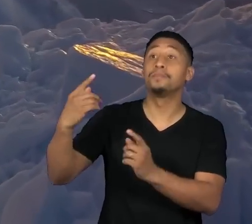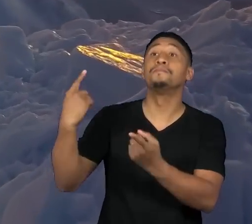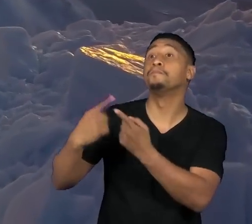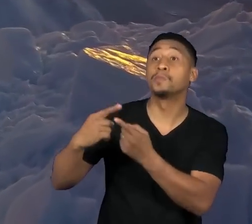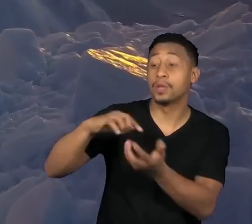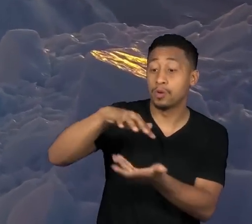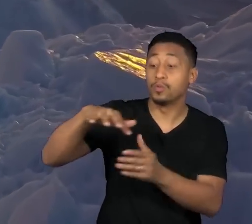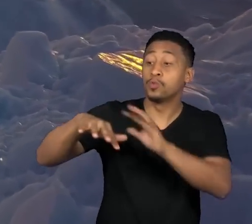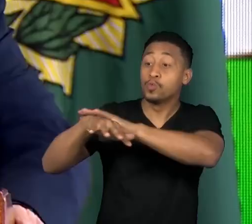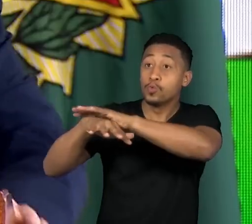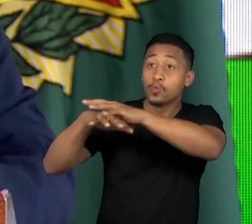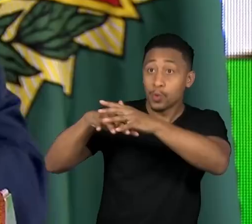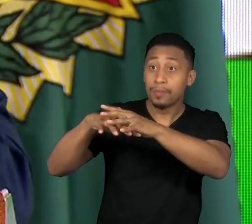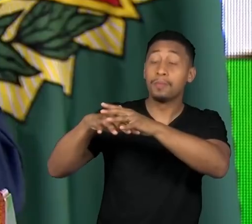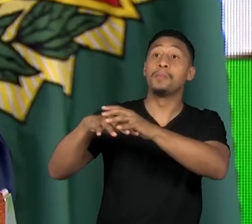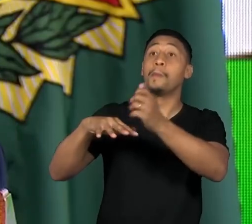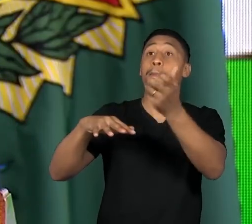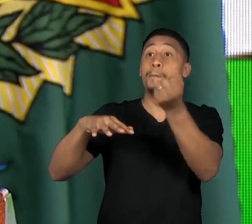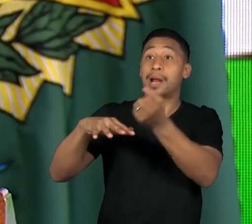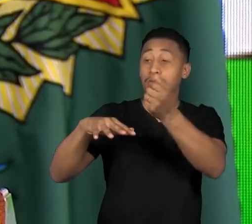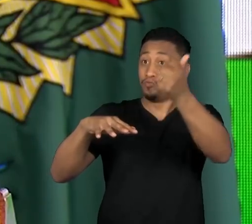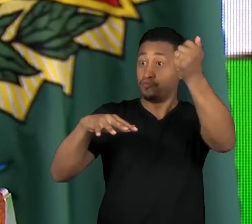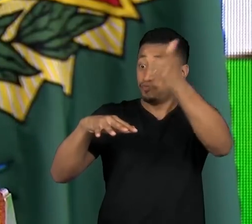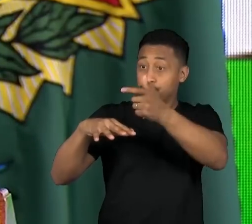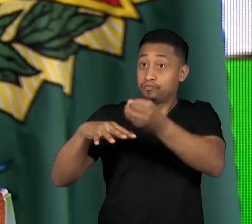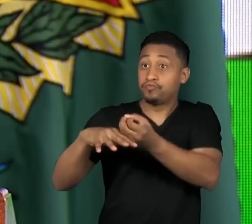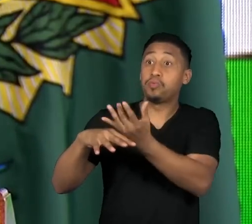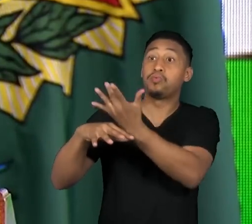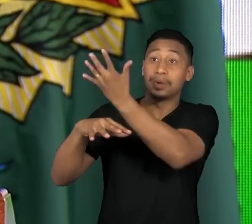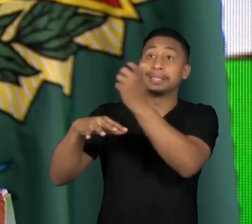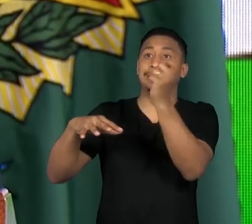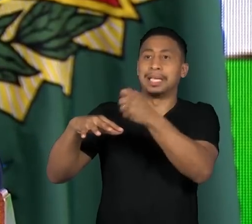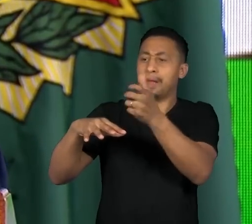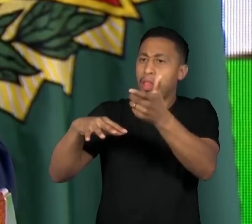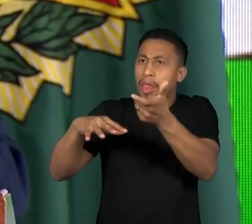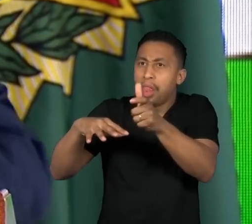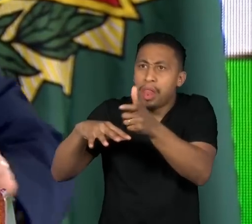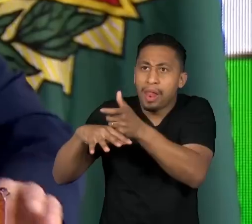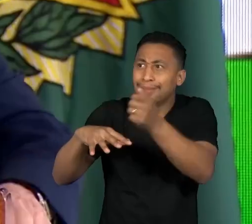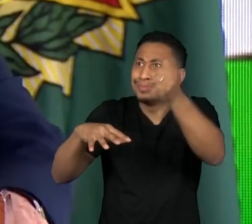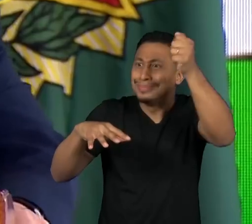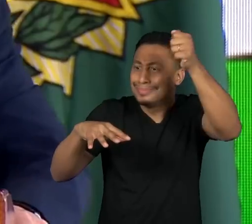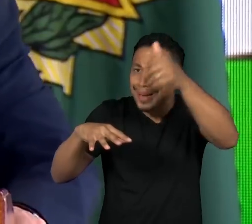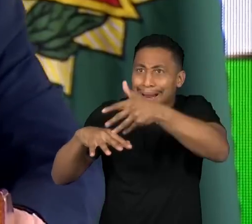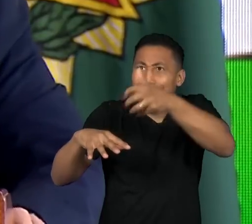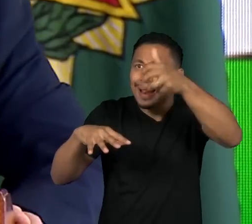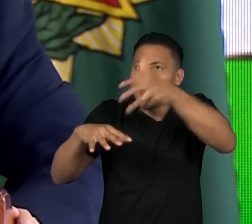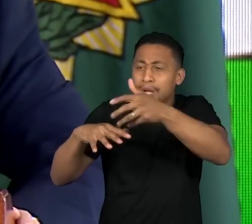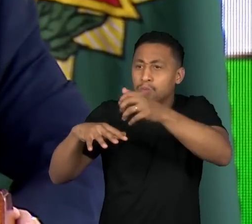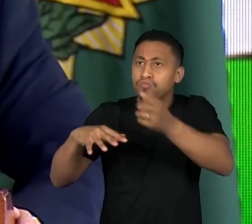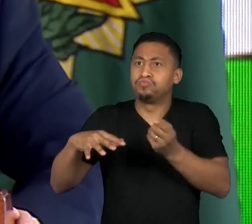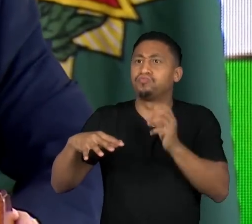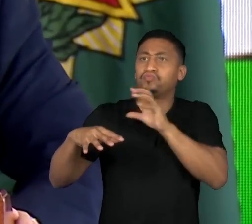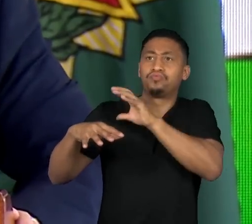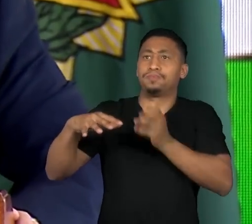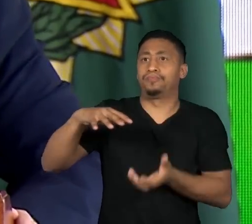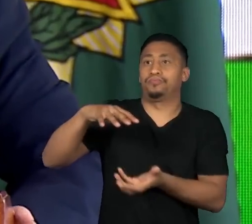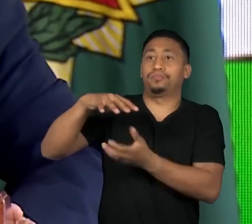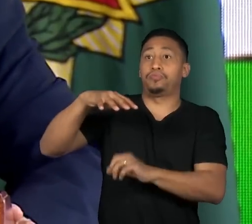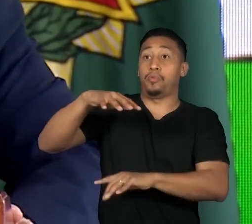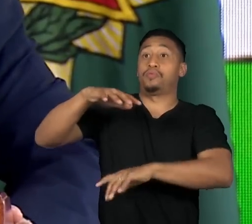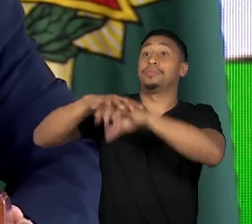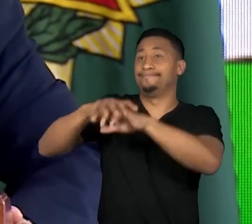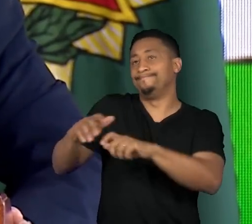para o espaço. O presidente Luiz Inácio Lula da Silva se compromete, com líderes do governo,